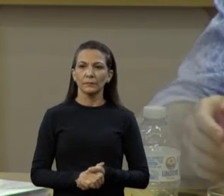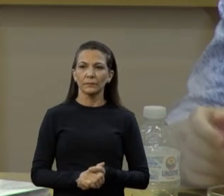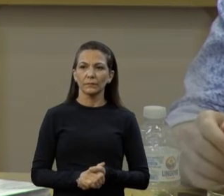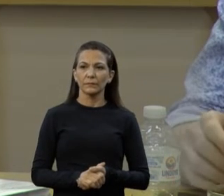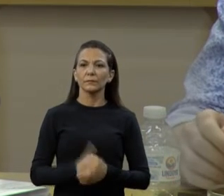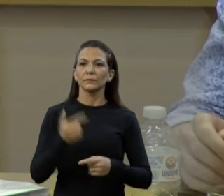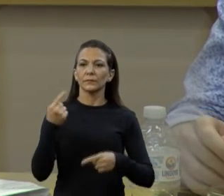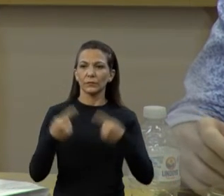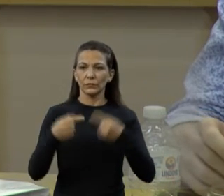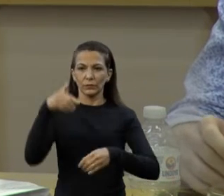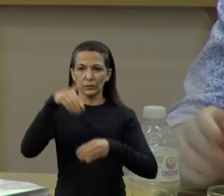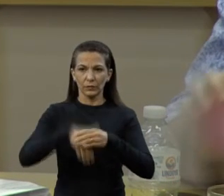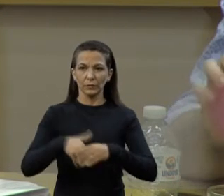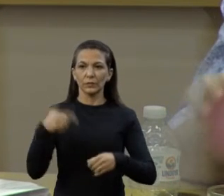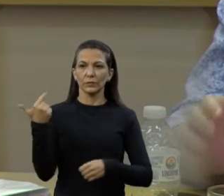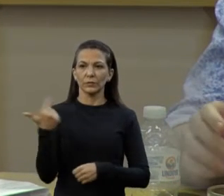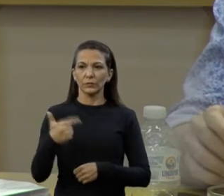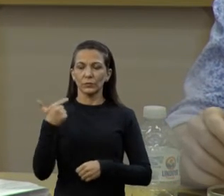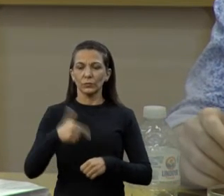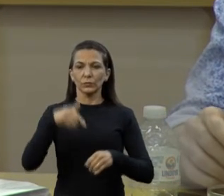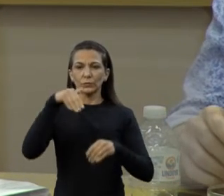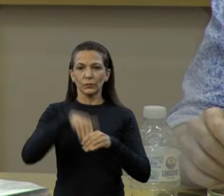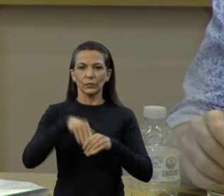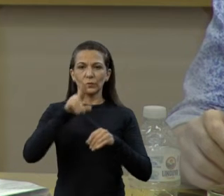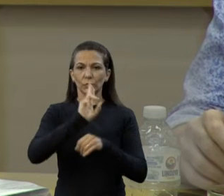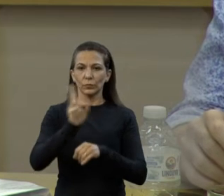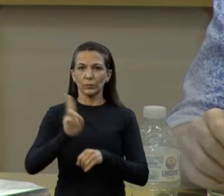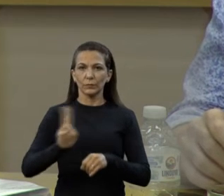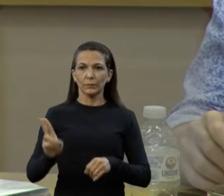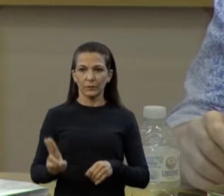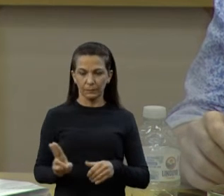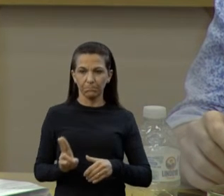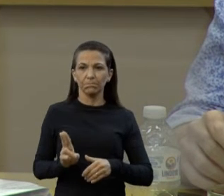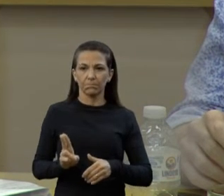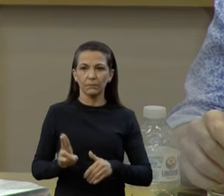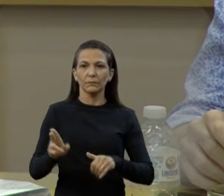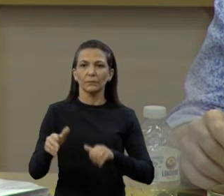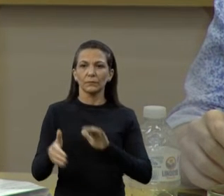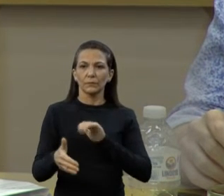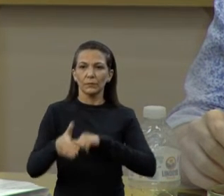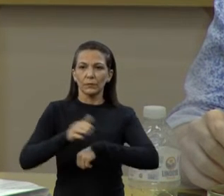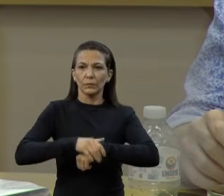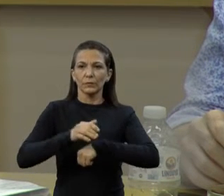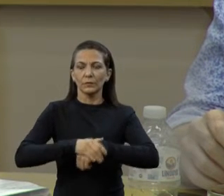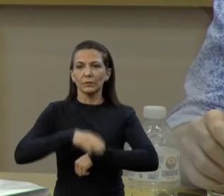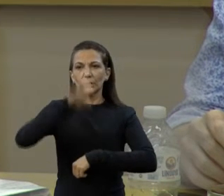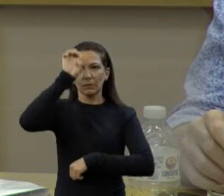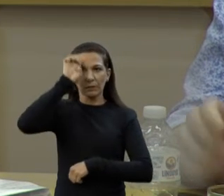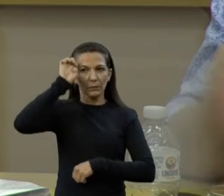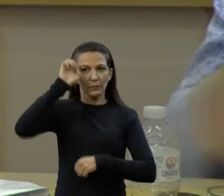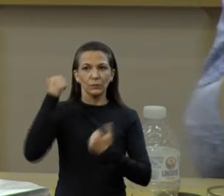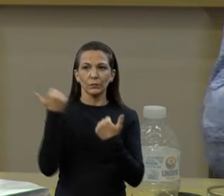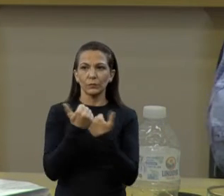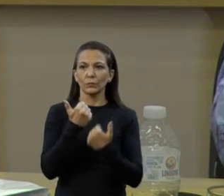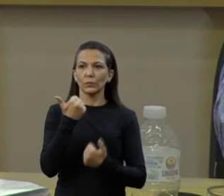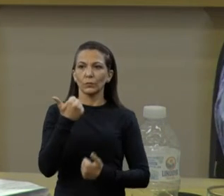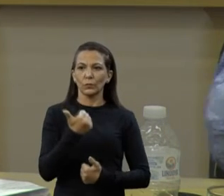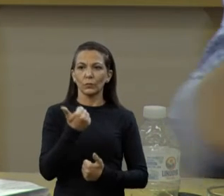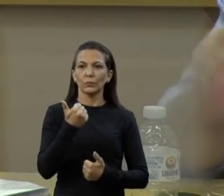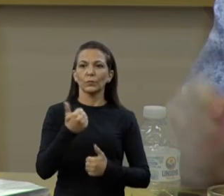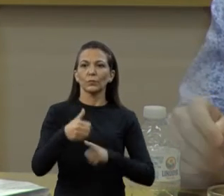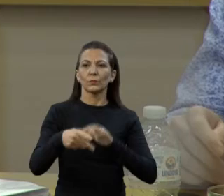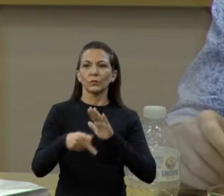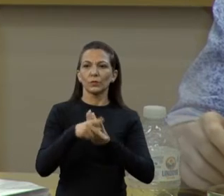segundo turno de discussão e votação maioria absoluta votação nominal iniciativa vereador Edson real substitutivo nº 1 ao